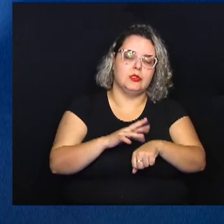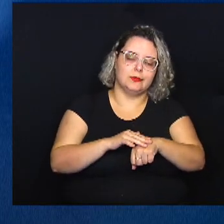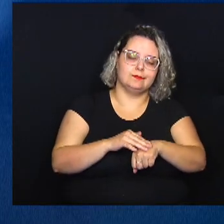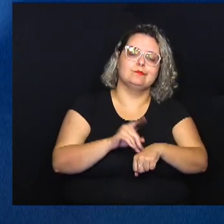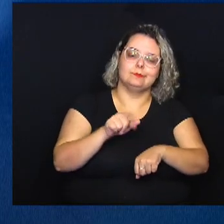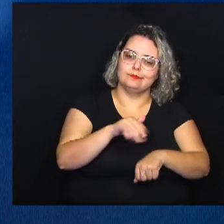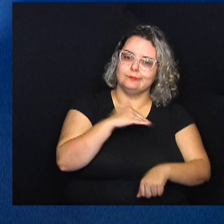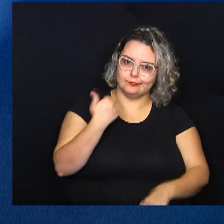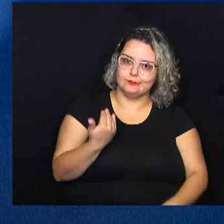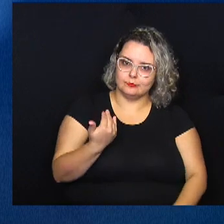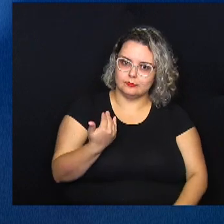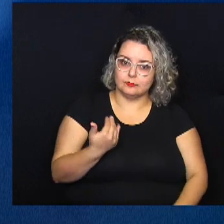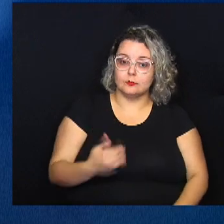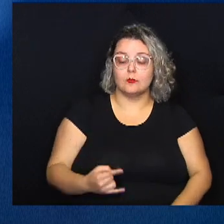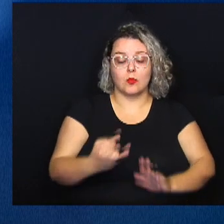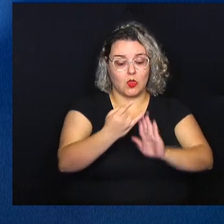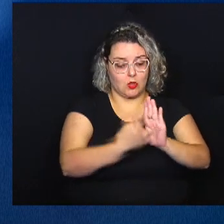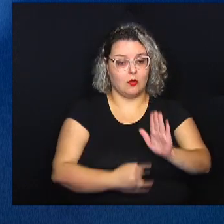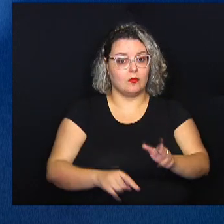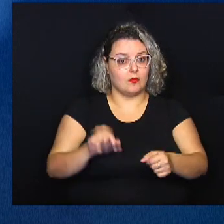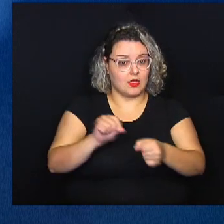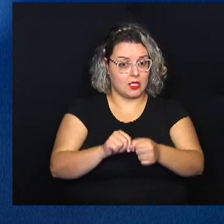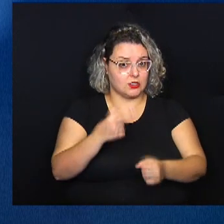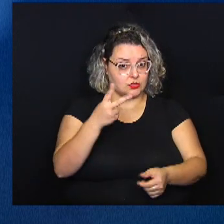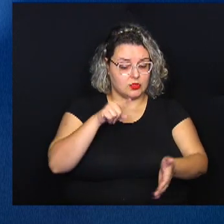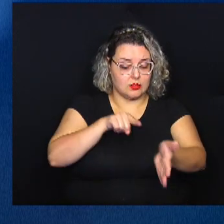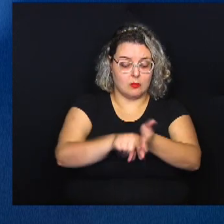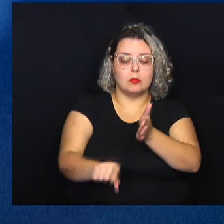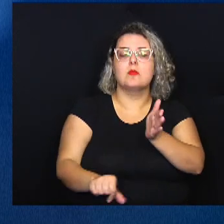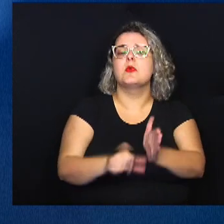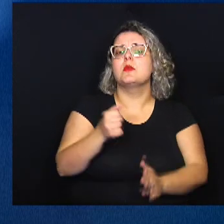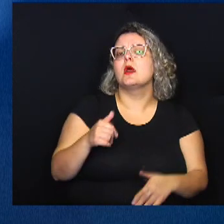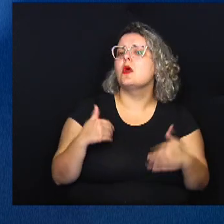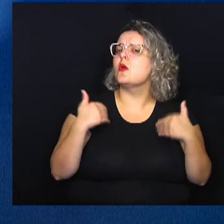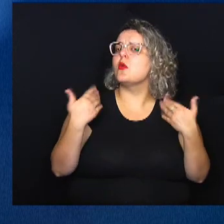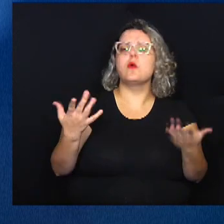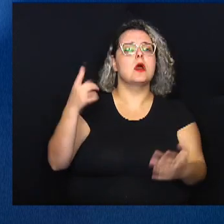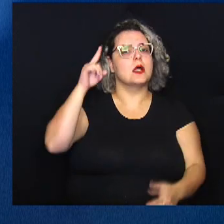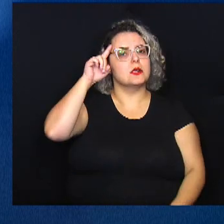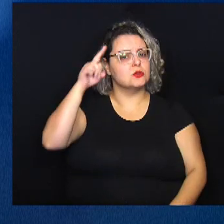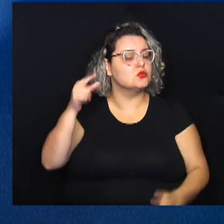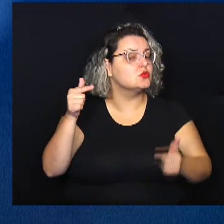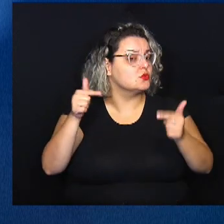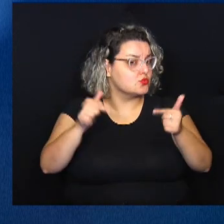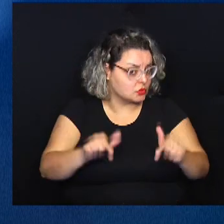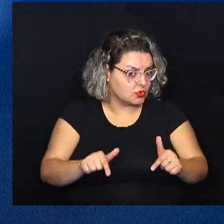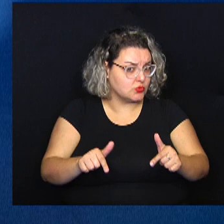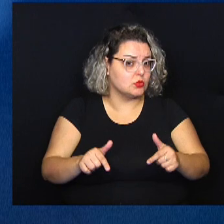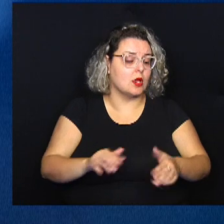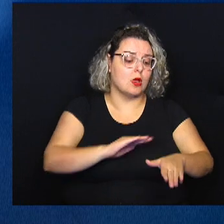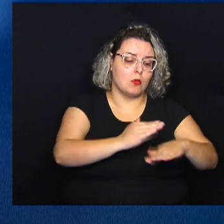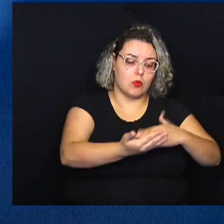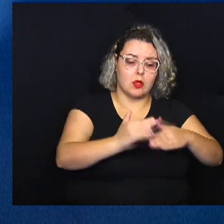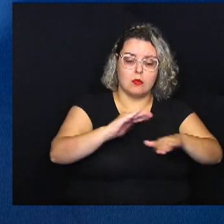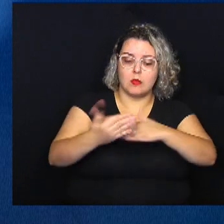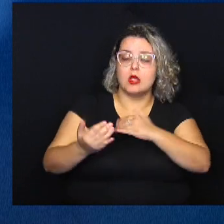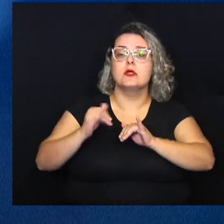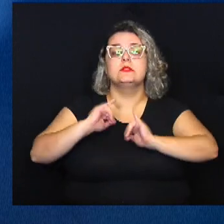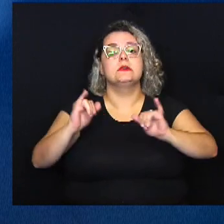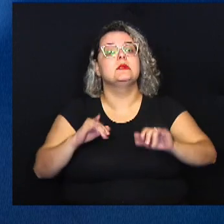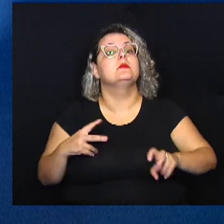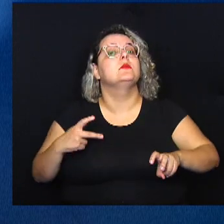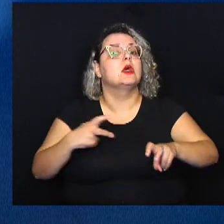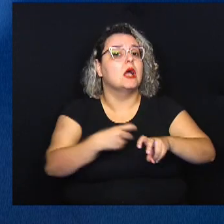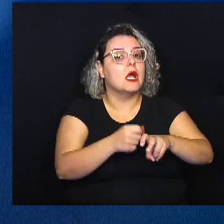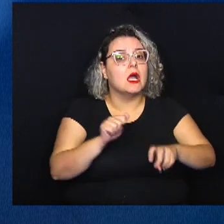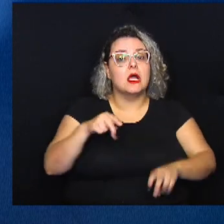o parlamentar faz 2 perguntas. A primeira é: quais são as datas e locais por bairro da campanha de vacinação